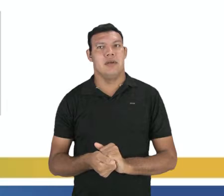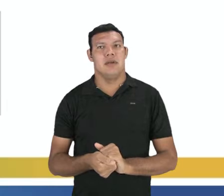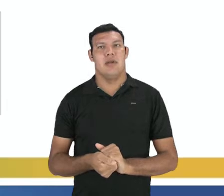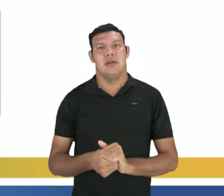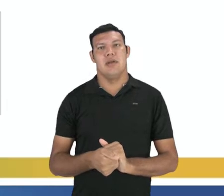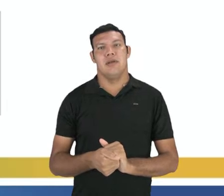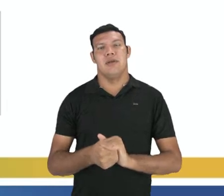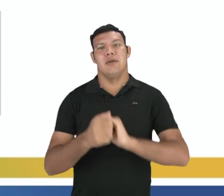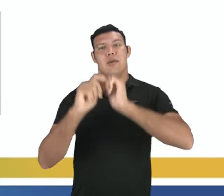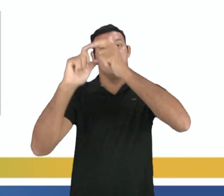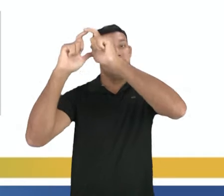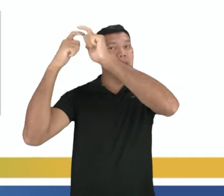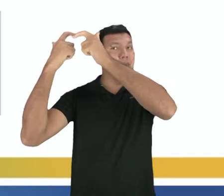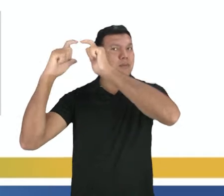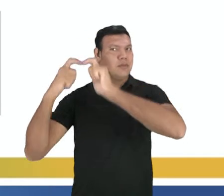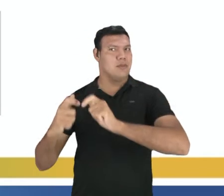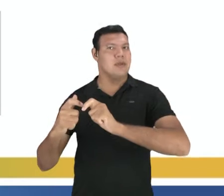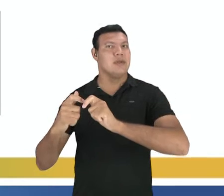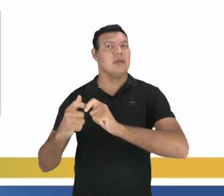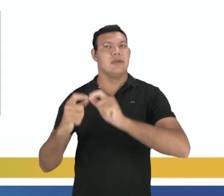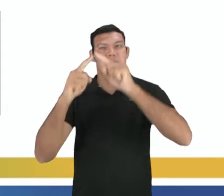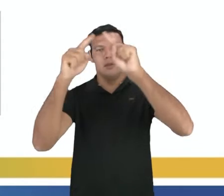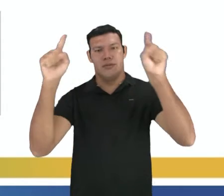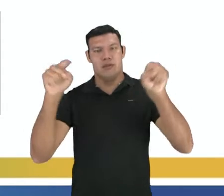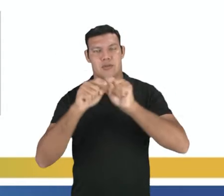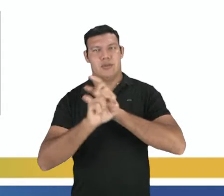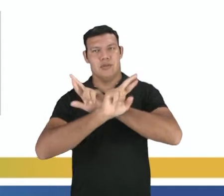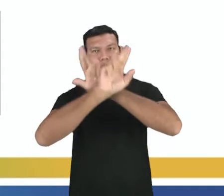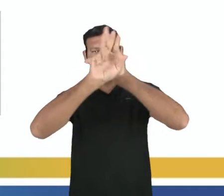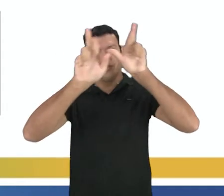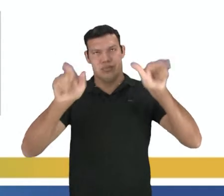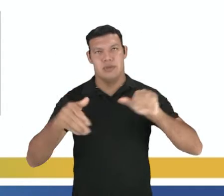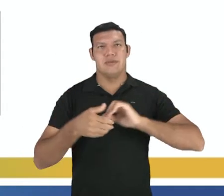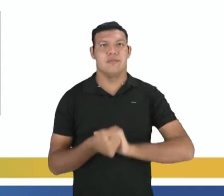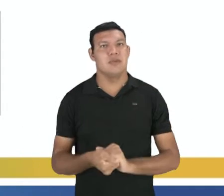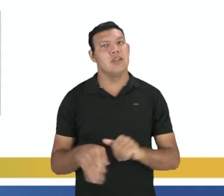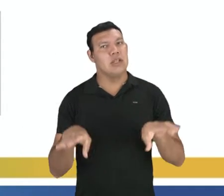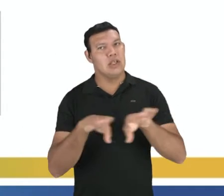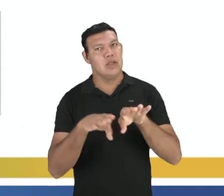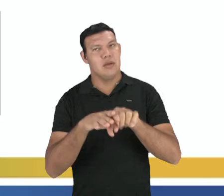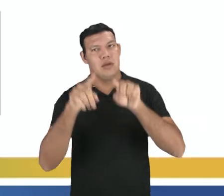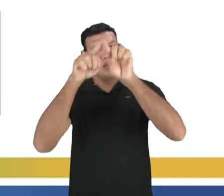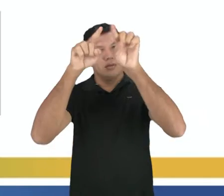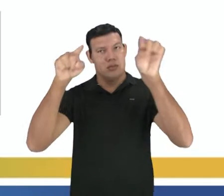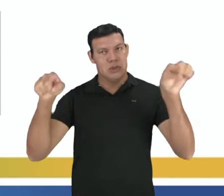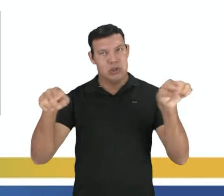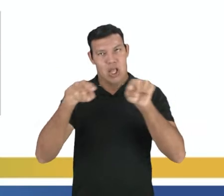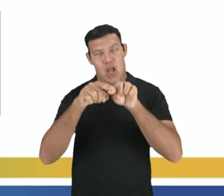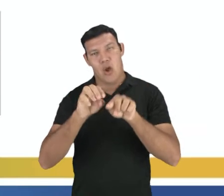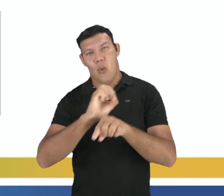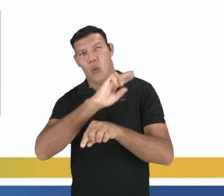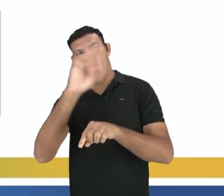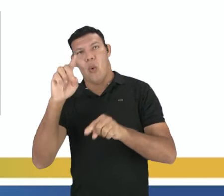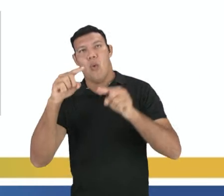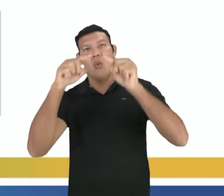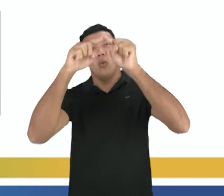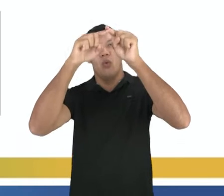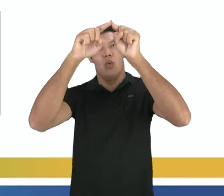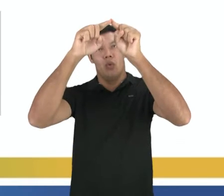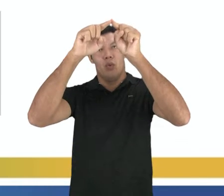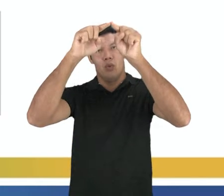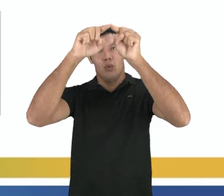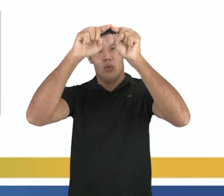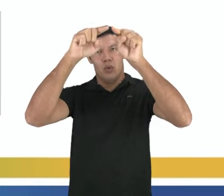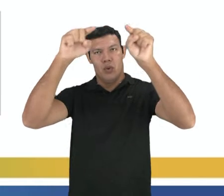a base vezes altura dividido por dois ou pode ser que um trapézio Zinho né base maior mais Base menor vezes altura dividido